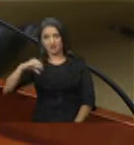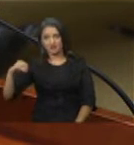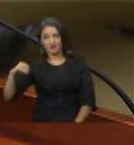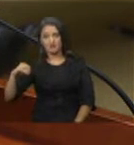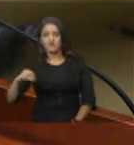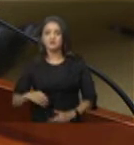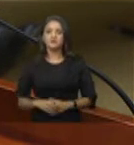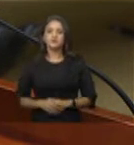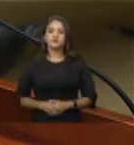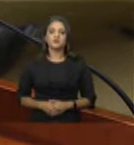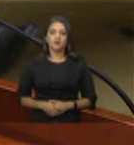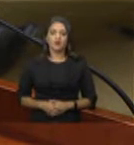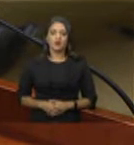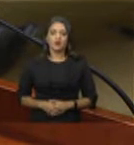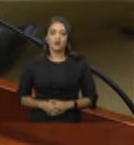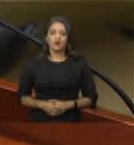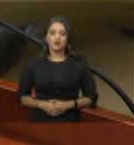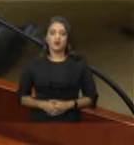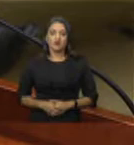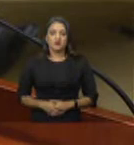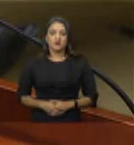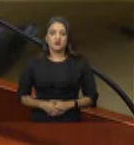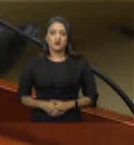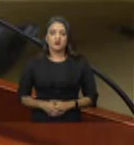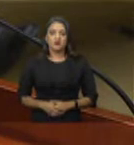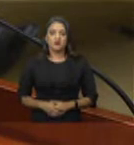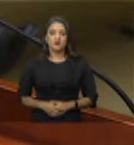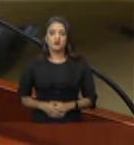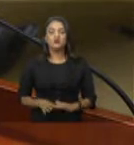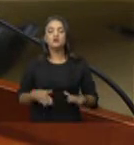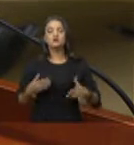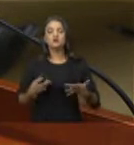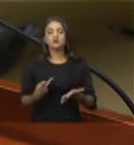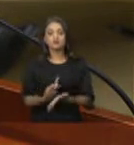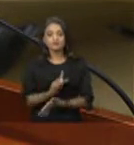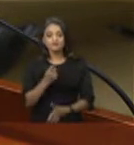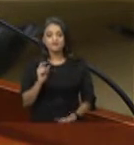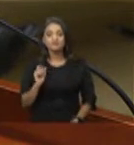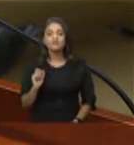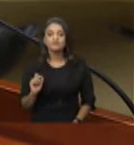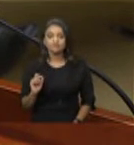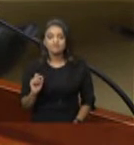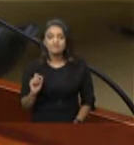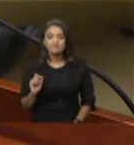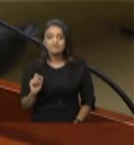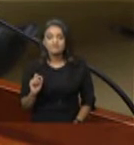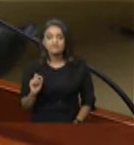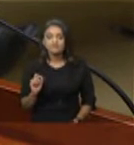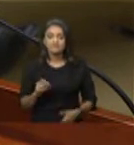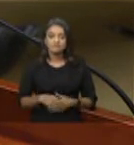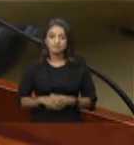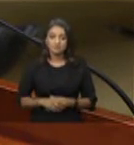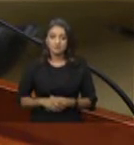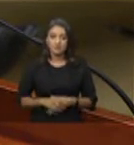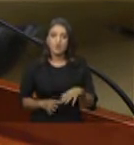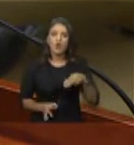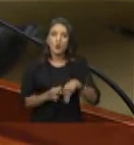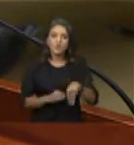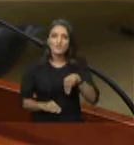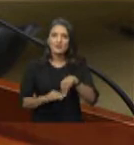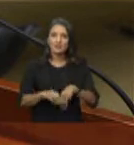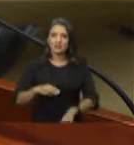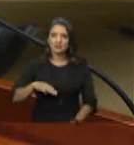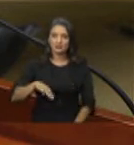é o que houve O que houve nisso o que que aconteceu o ministro Maurício